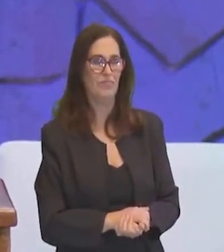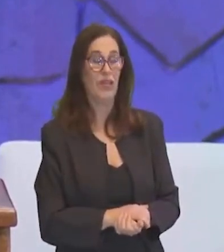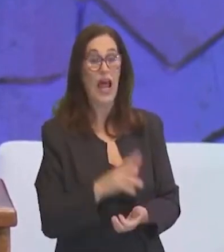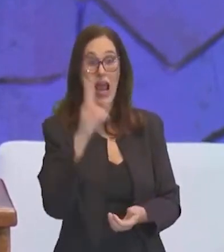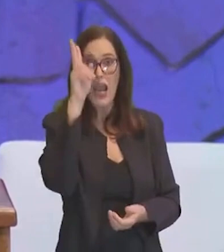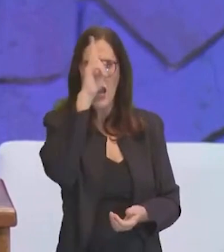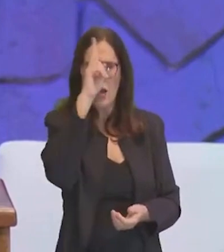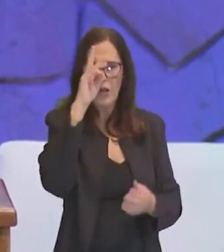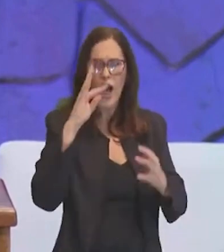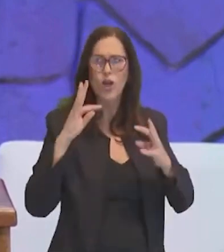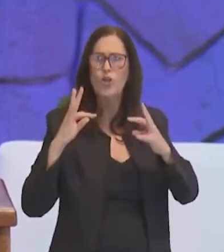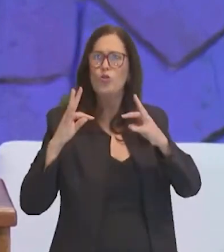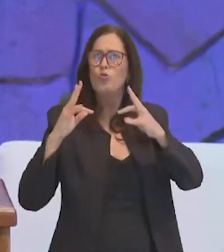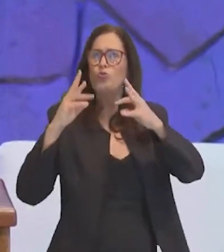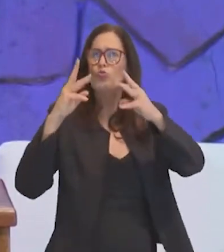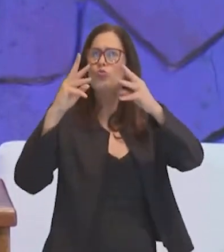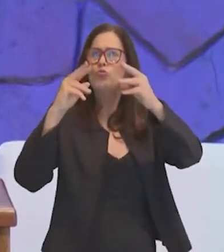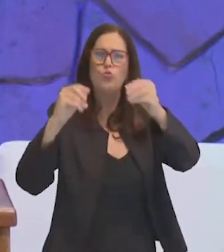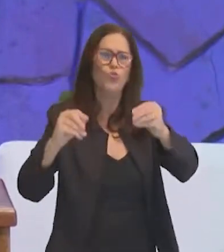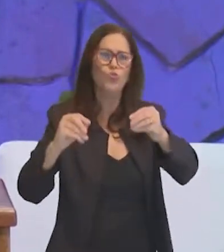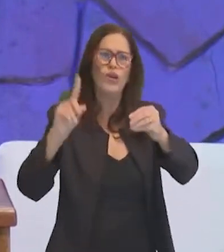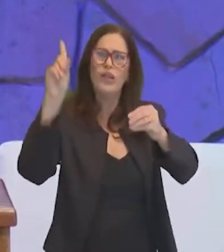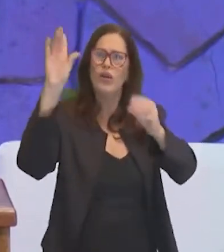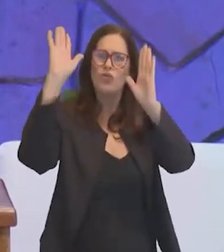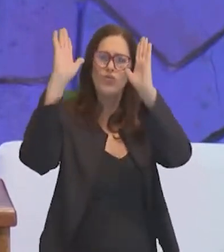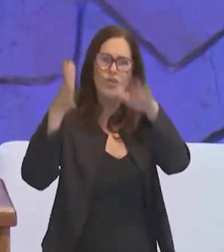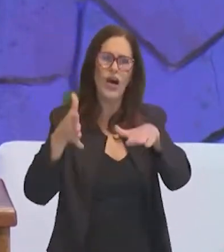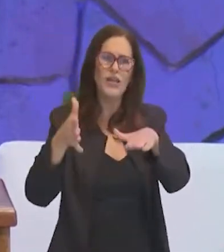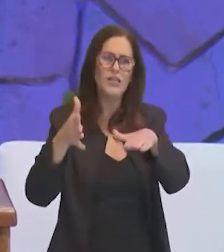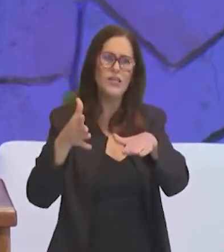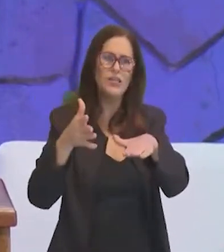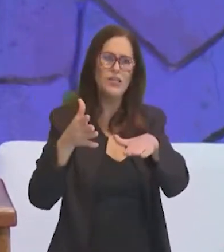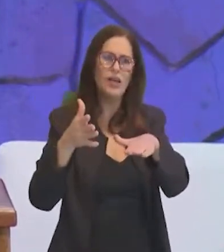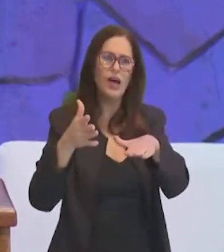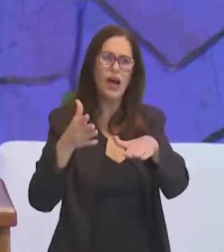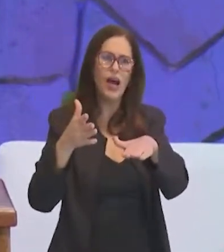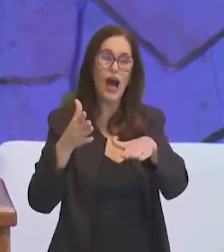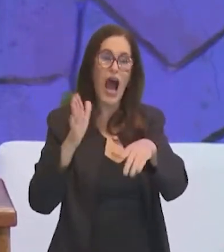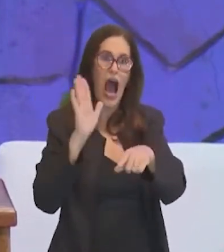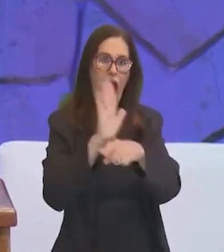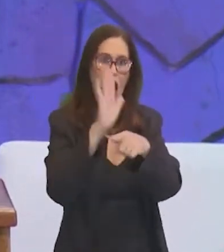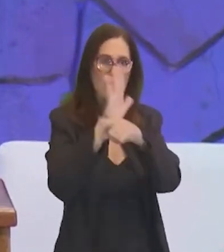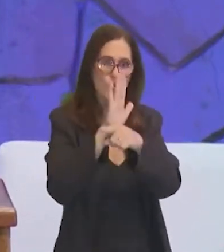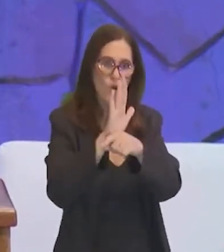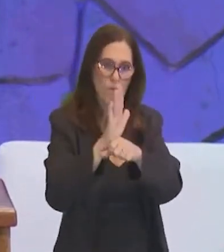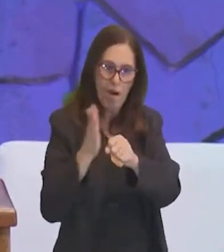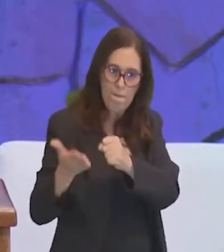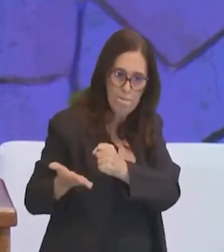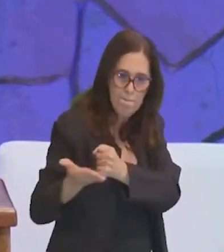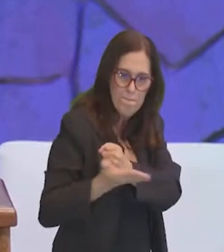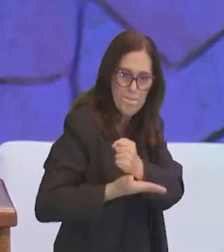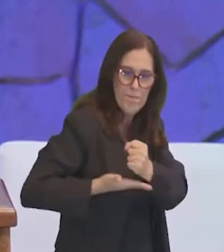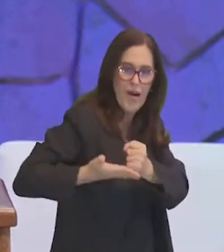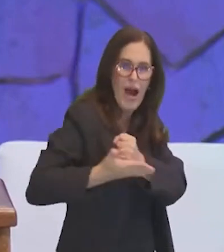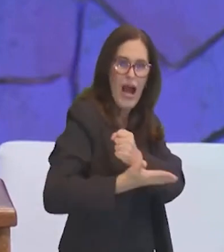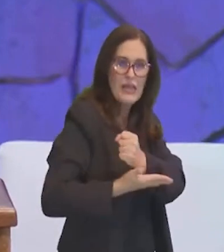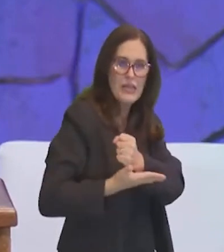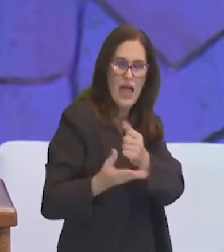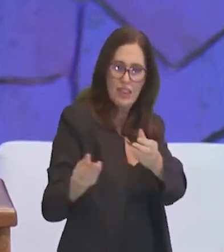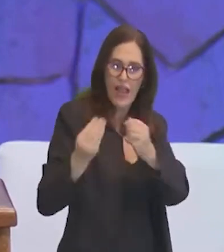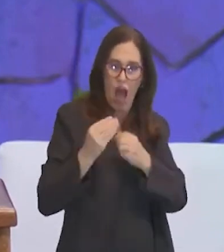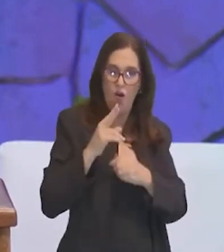Recordar todos os feitos de Deus funciona como uma âncora para a nossa vida. Nos deixa